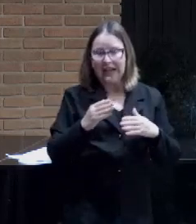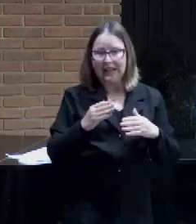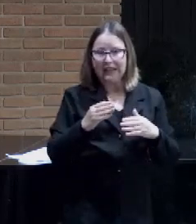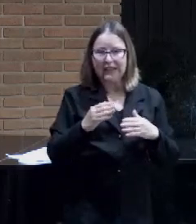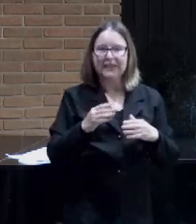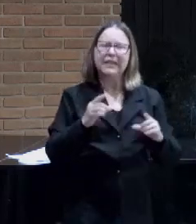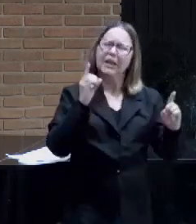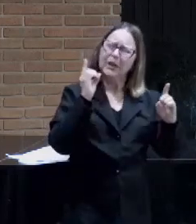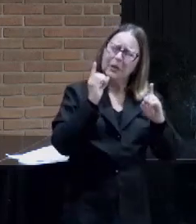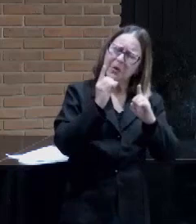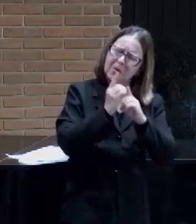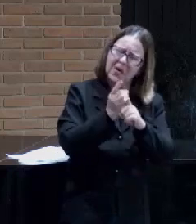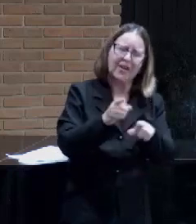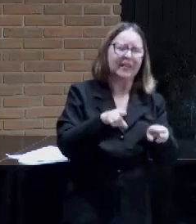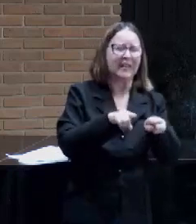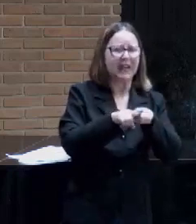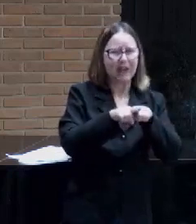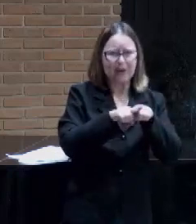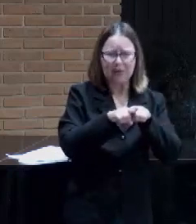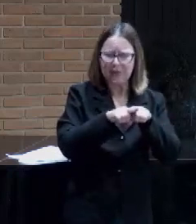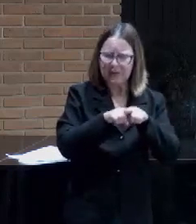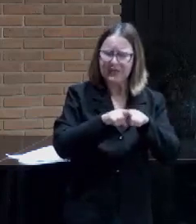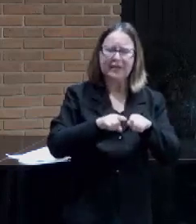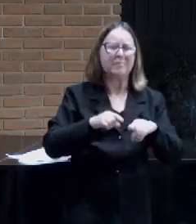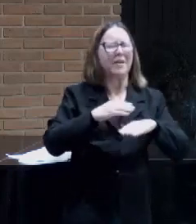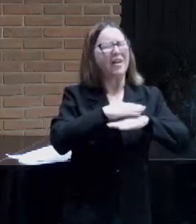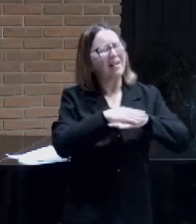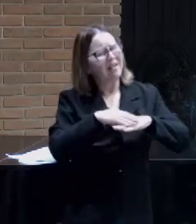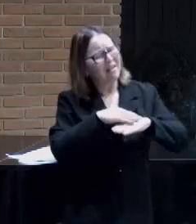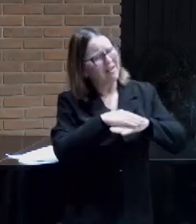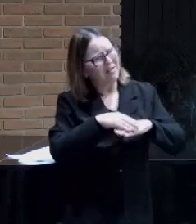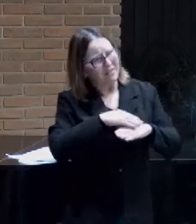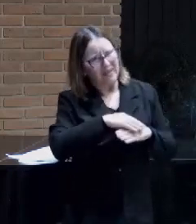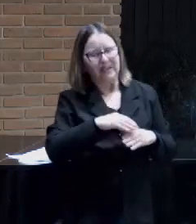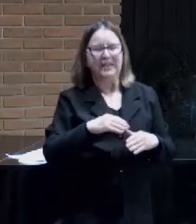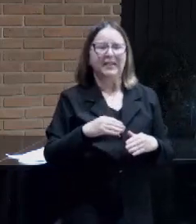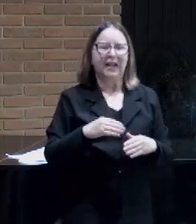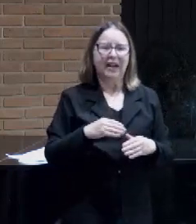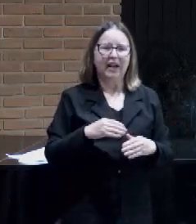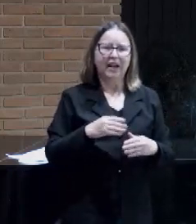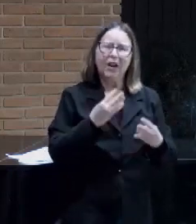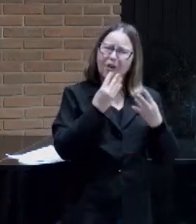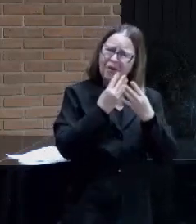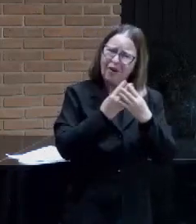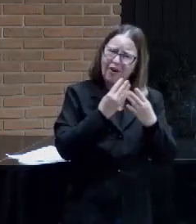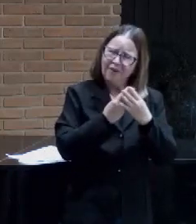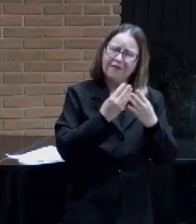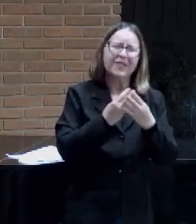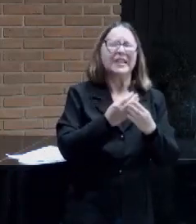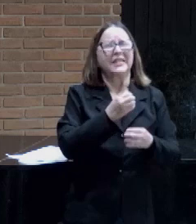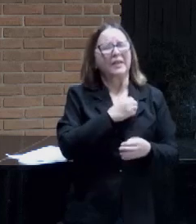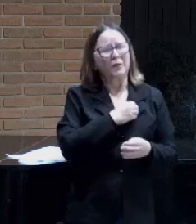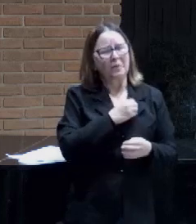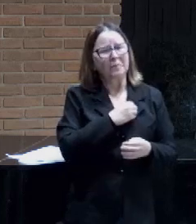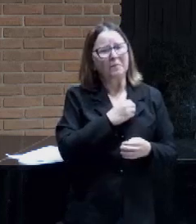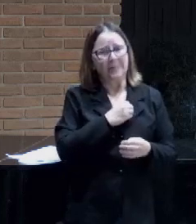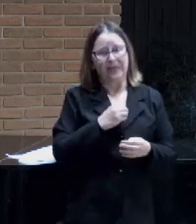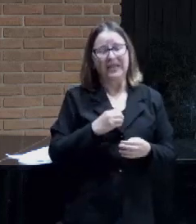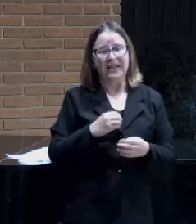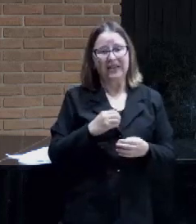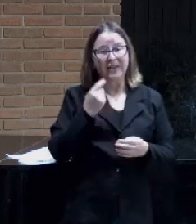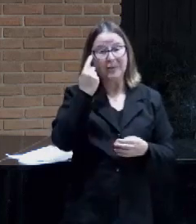ligação, pessoalmente tomar um café. É você confessar os seus pecados, para, como diz a palavra, você ser curado. Confesse